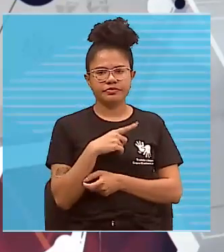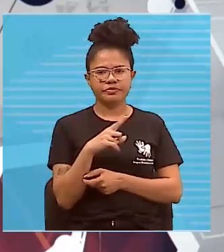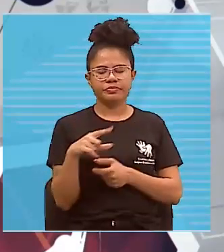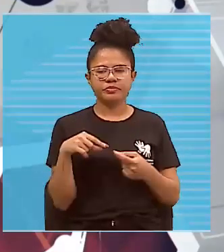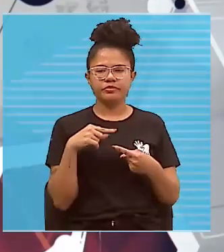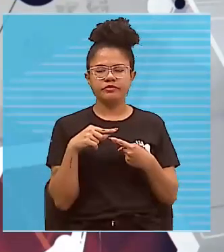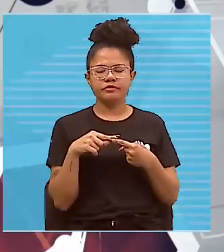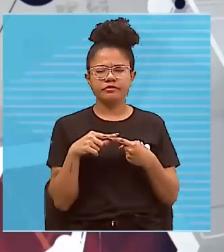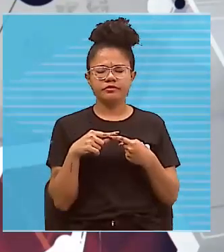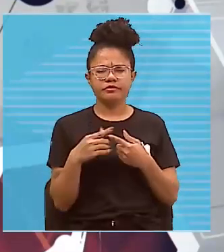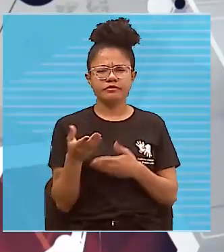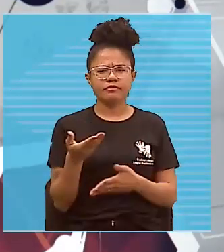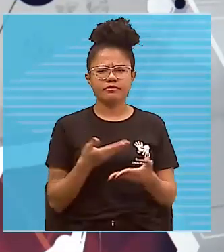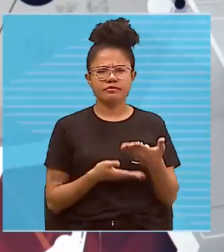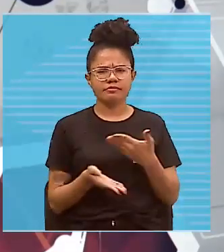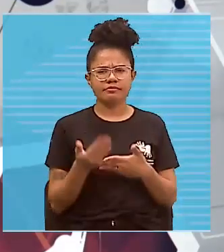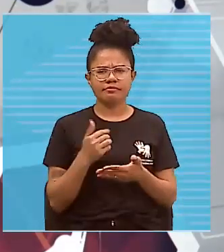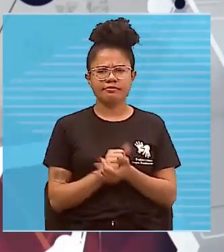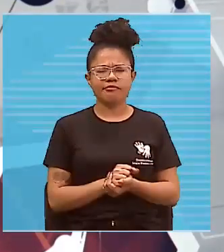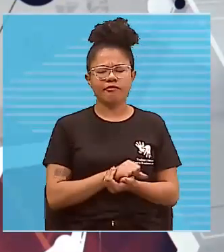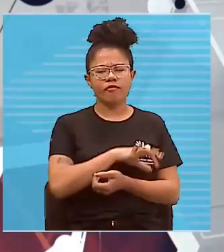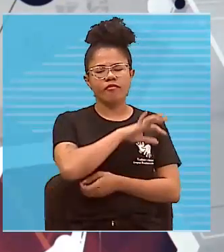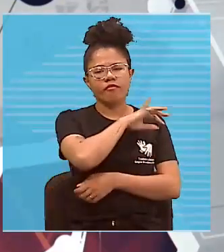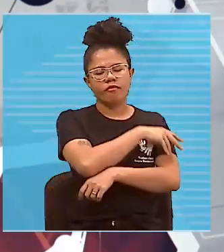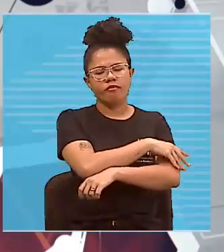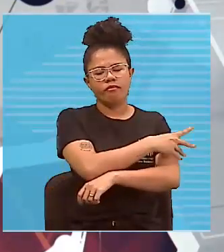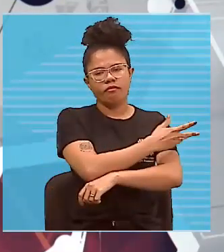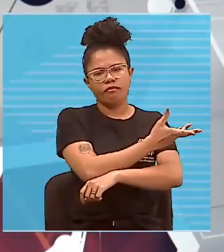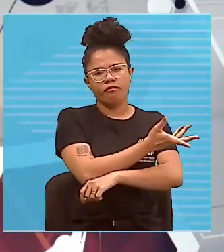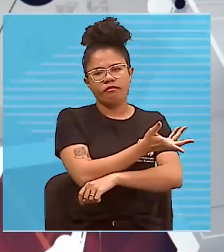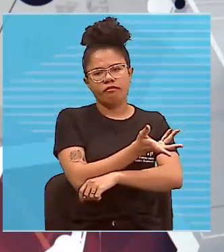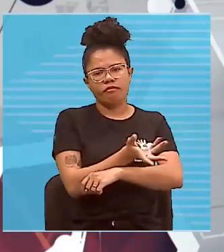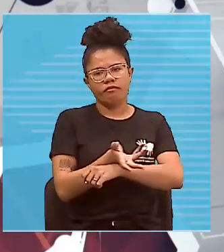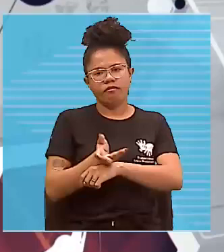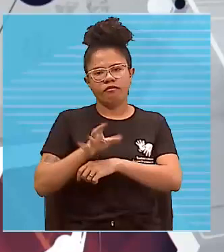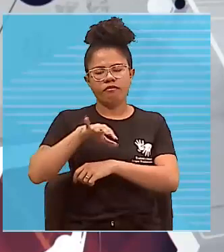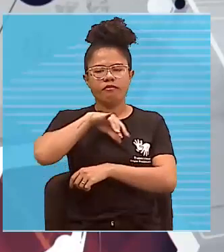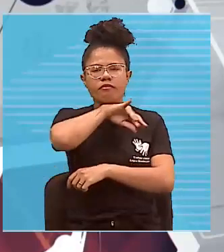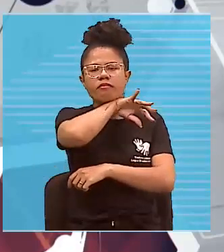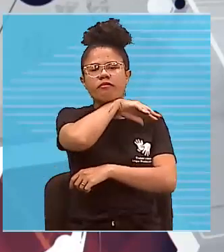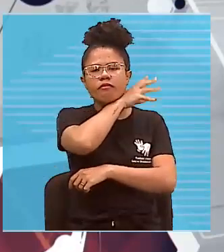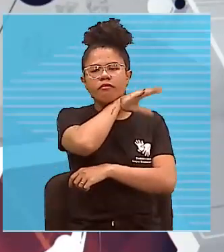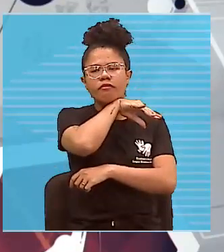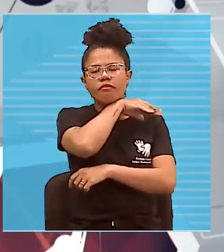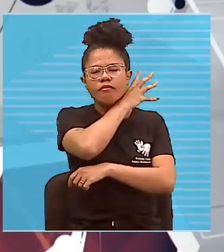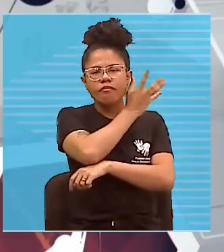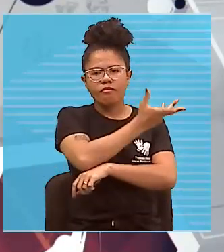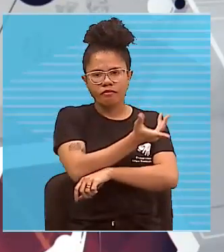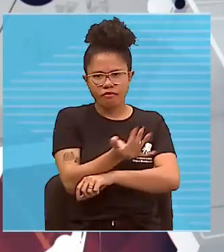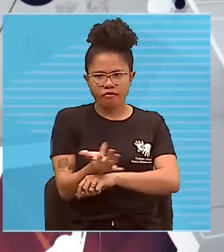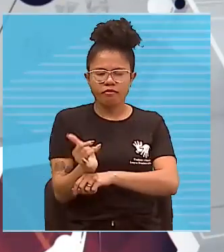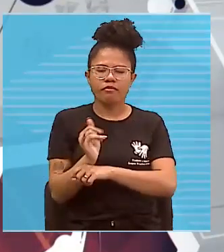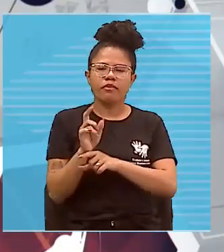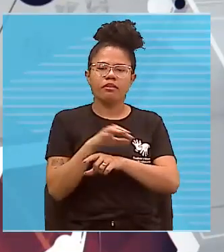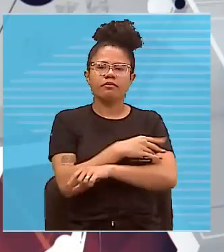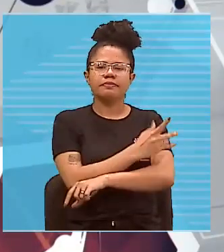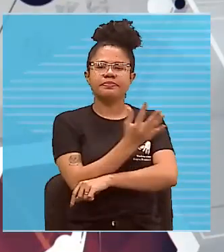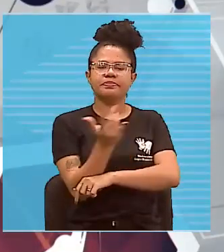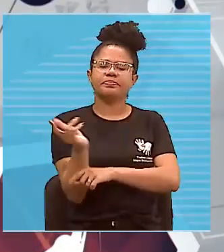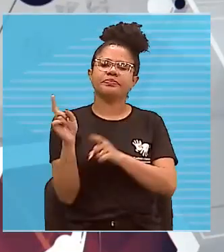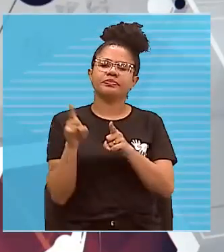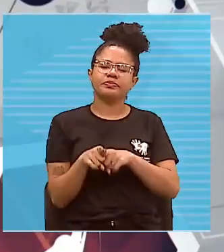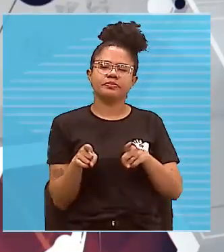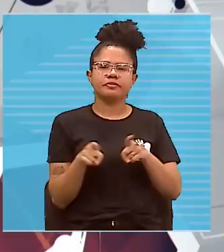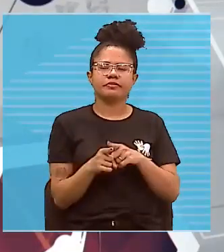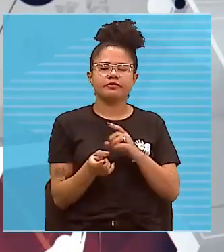objetivos relacionados com a fauna, com a flora, com a água, mas também com a sociedade. Vocês lembram, né? O primeiro objetivo